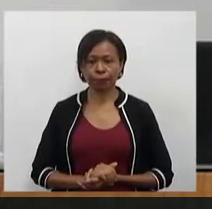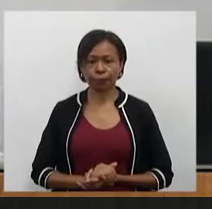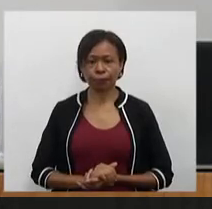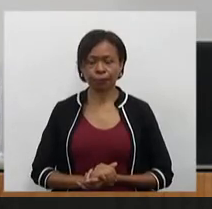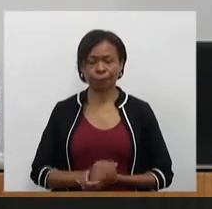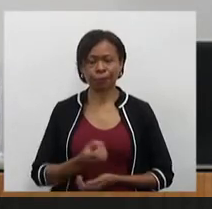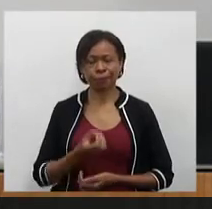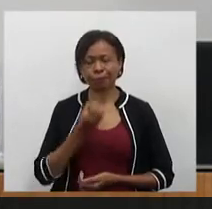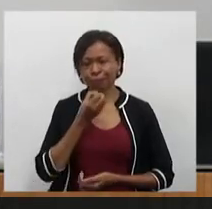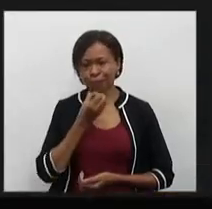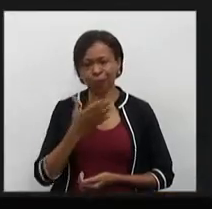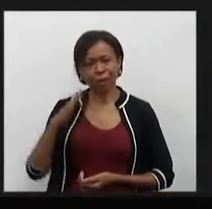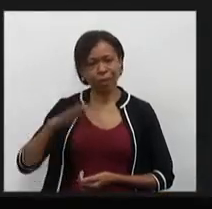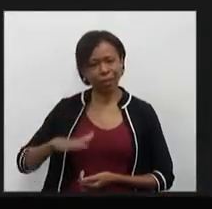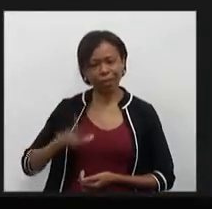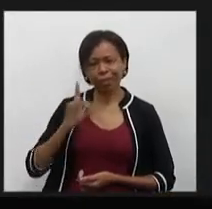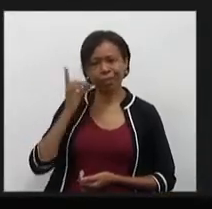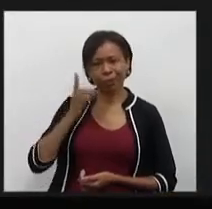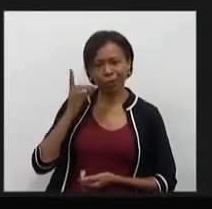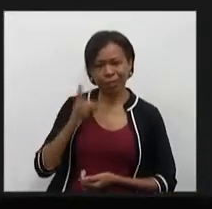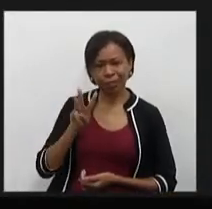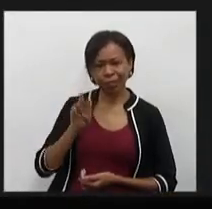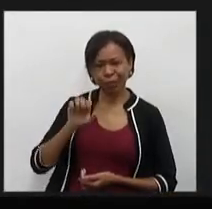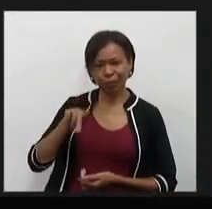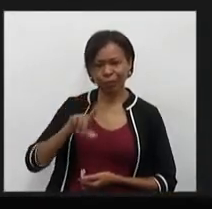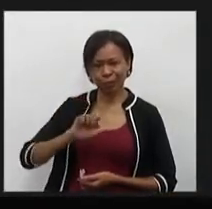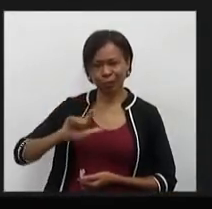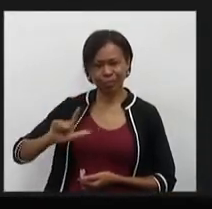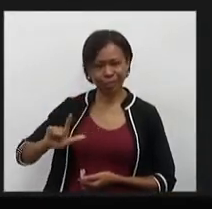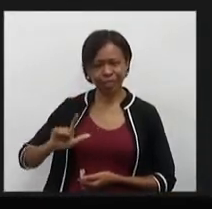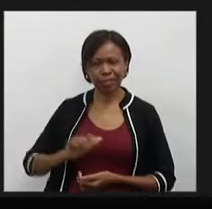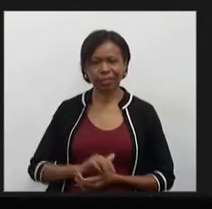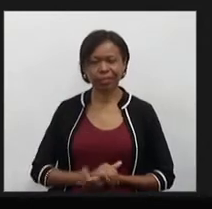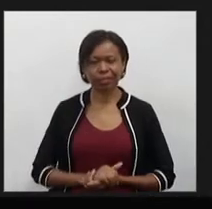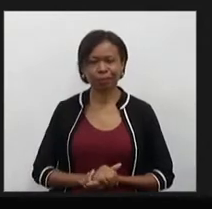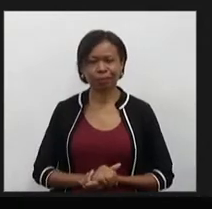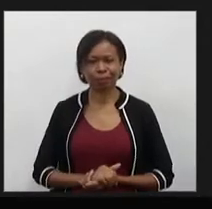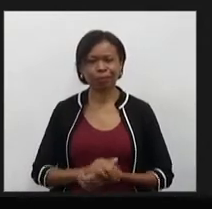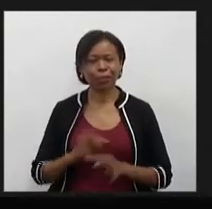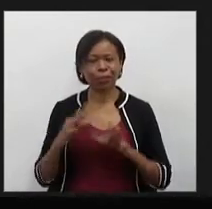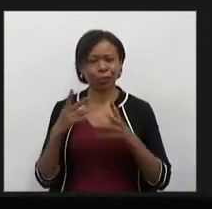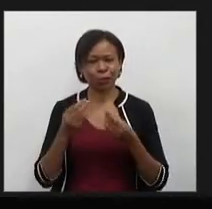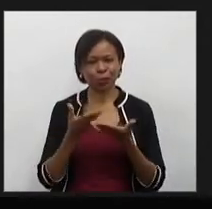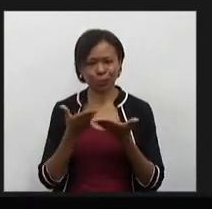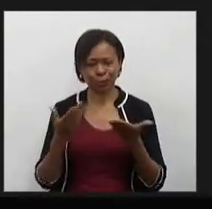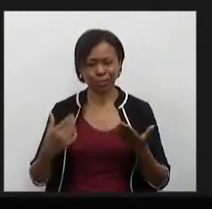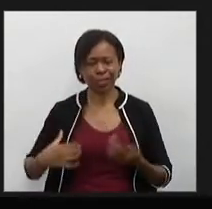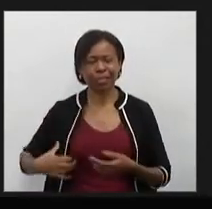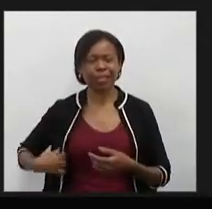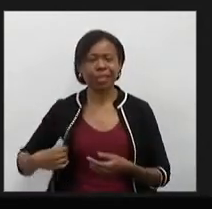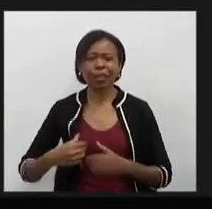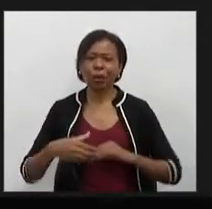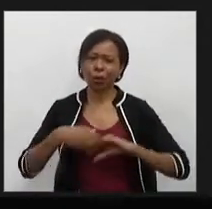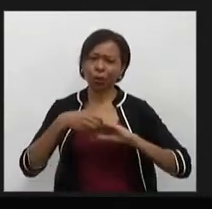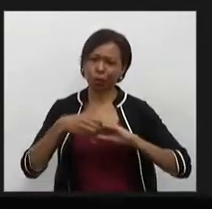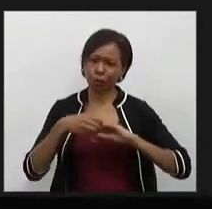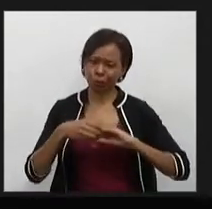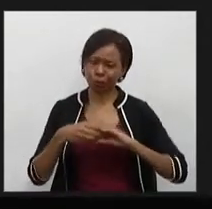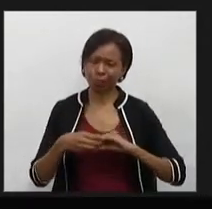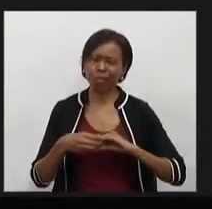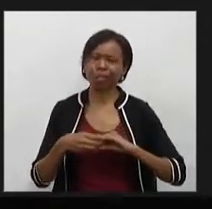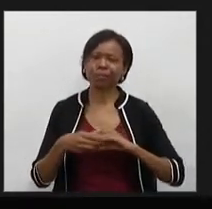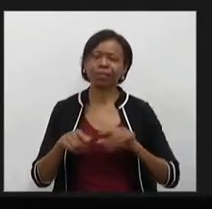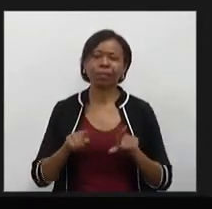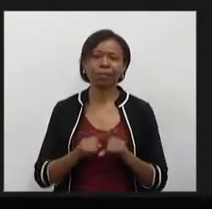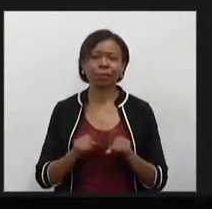Boa tarde, deputado professor Wendel Mesquita. Eu cumprimento a todos através da sua pessoa e